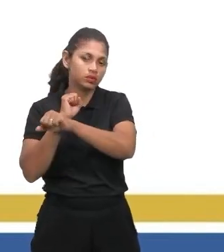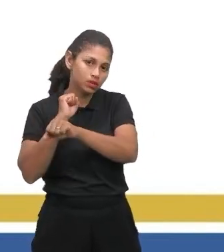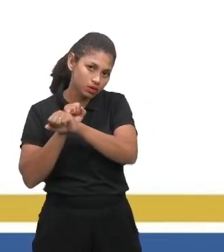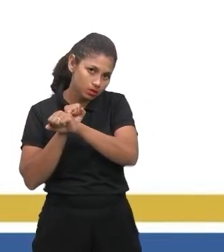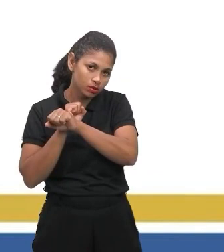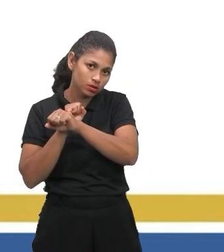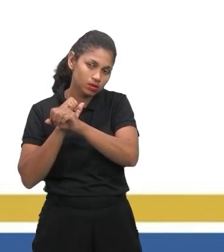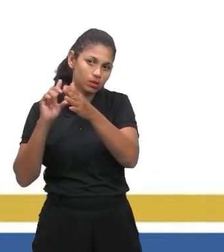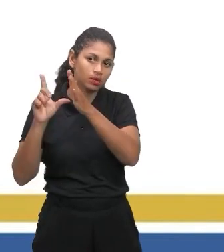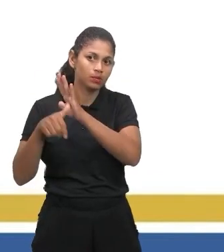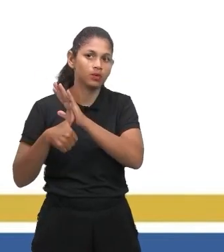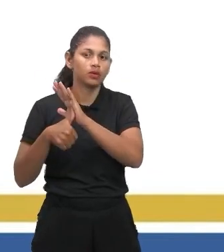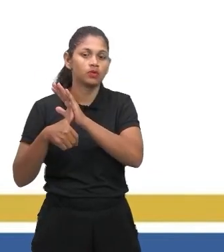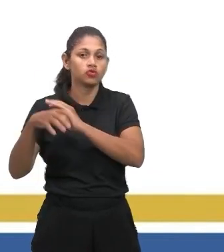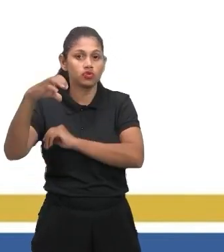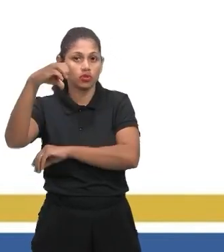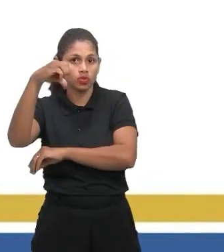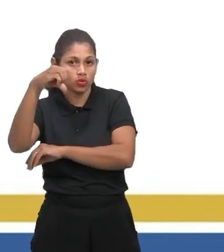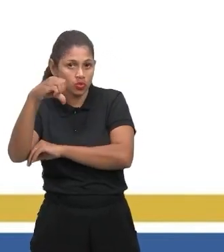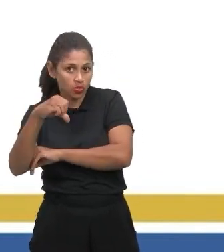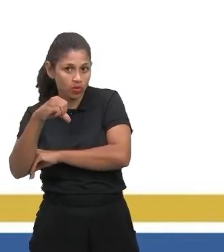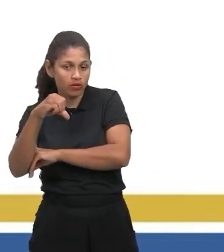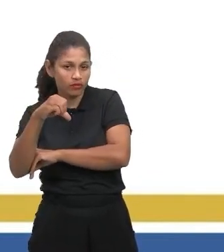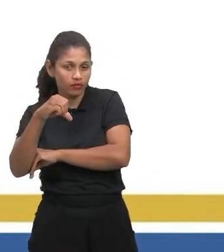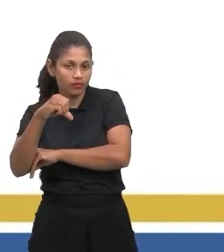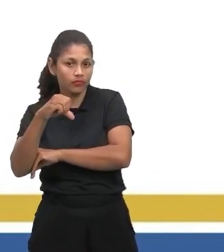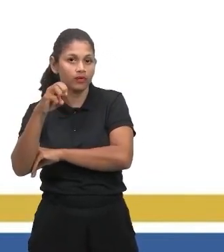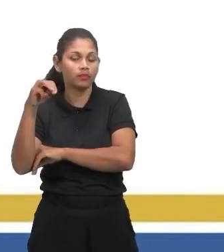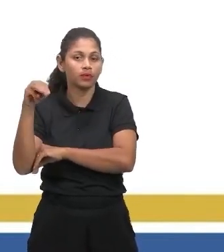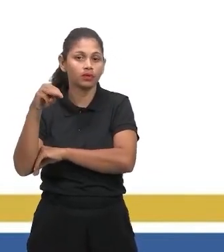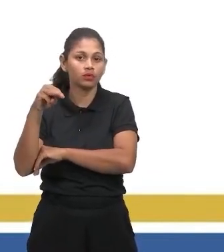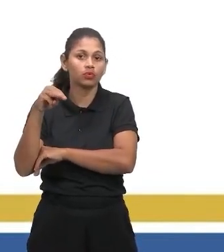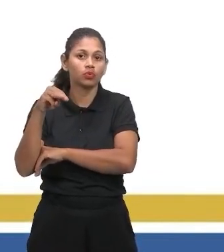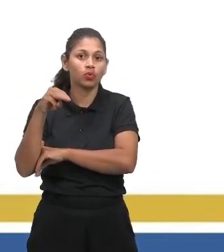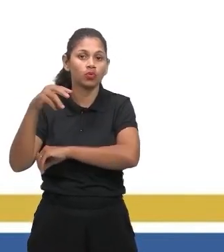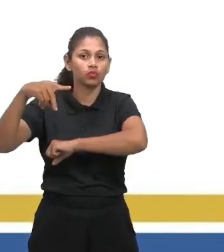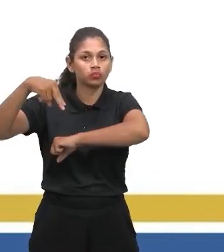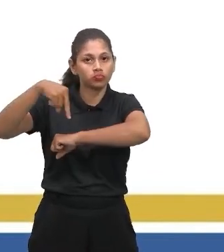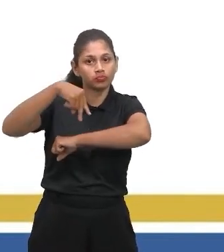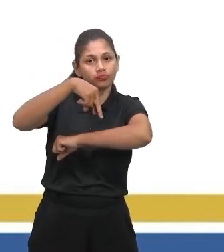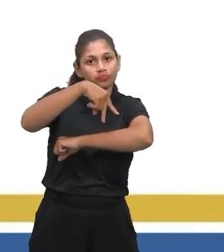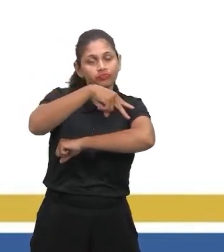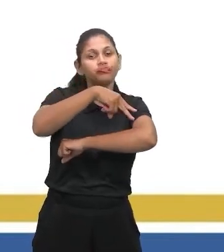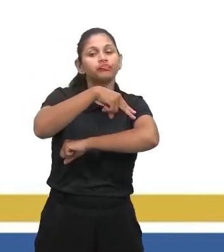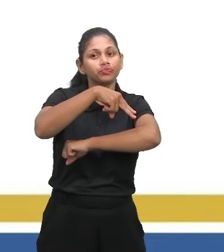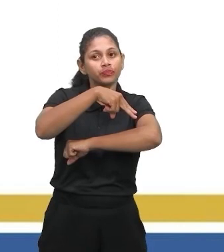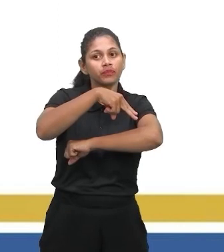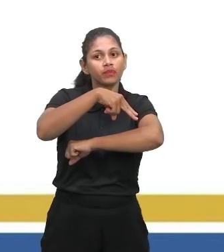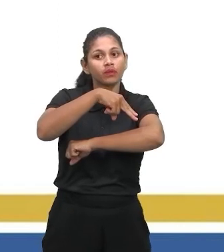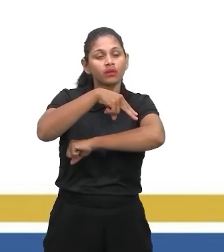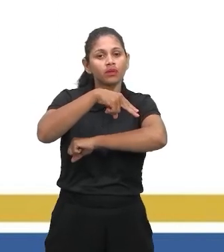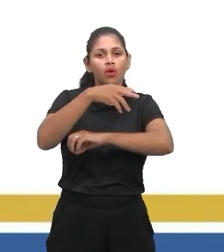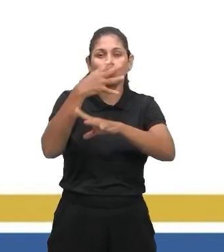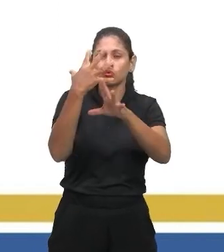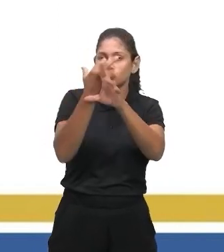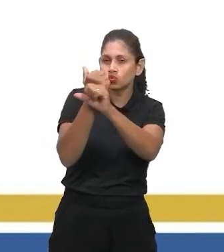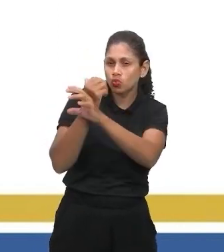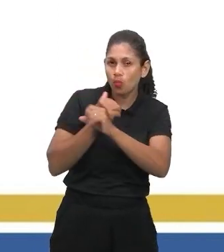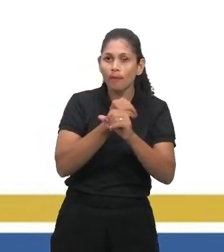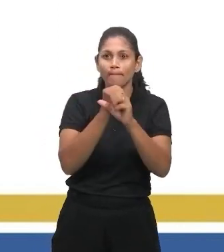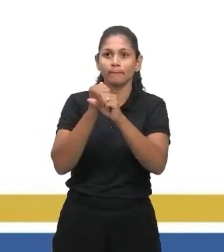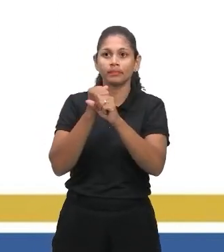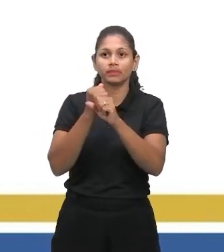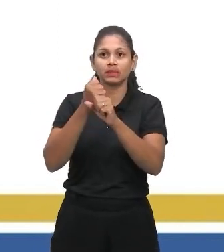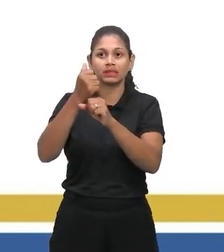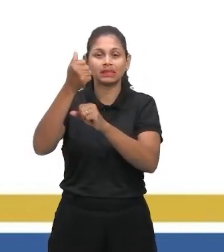metrô até da Praça da Sé até o MASP foi de 37 minutos. Agora, eu preciso saber se ele